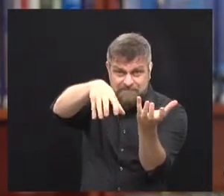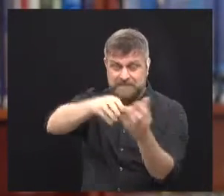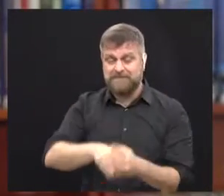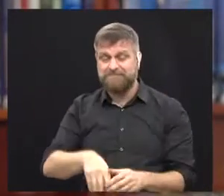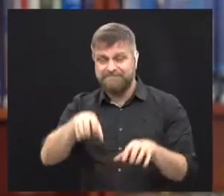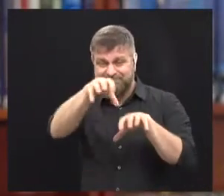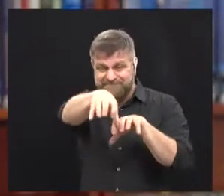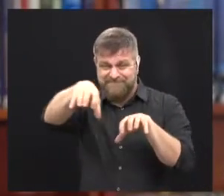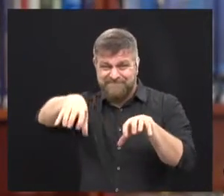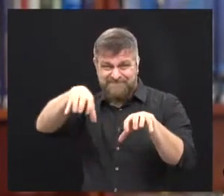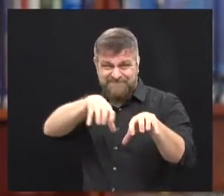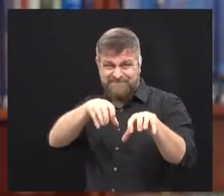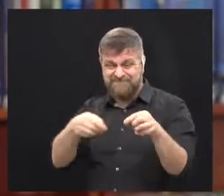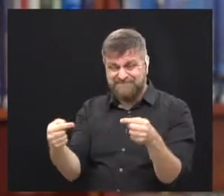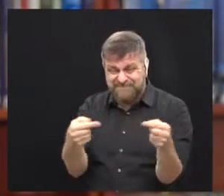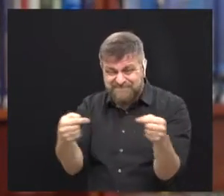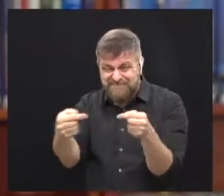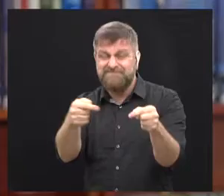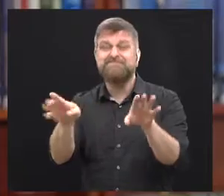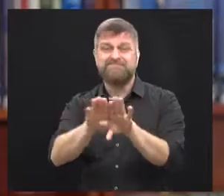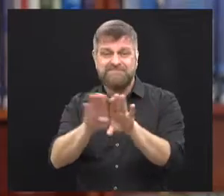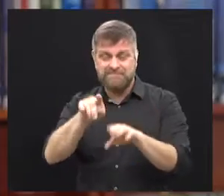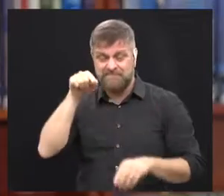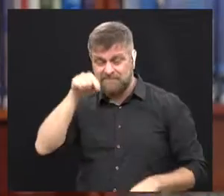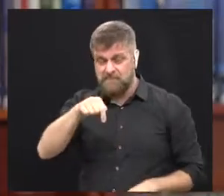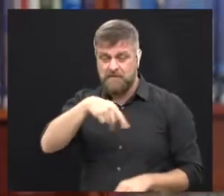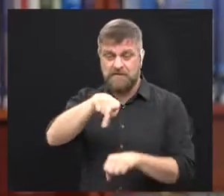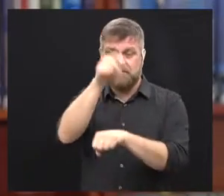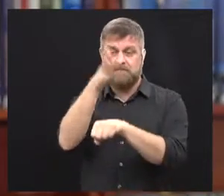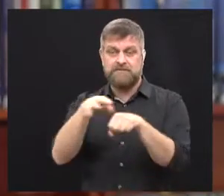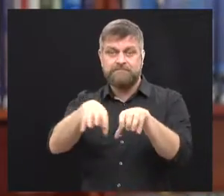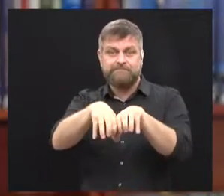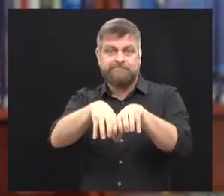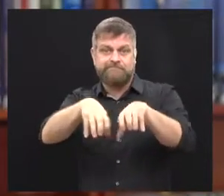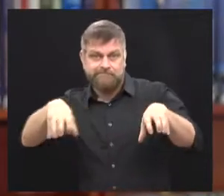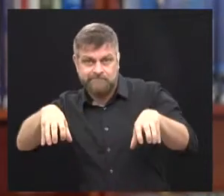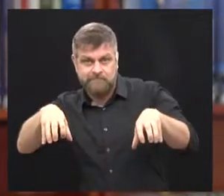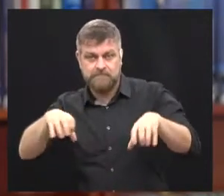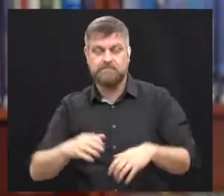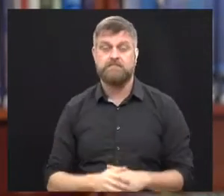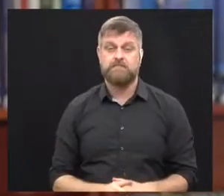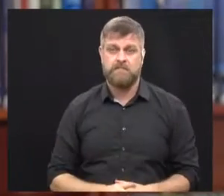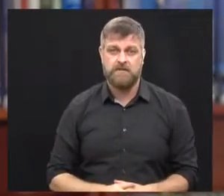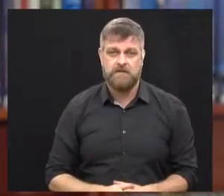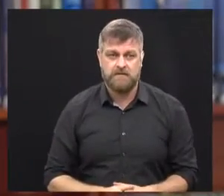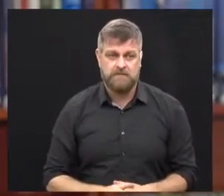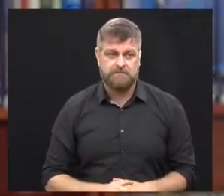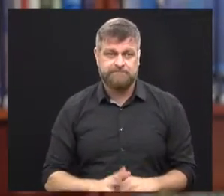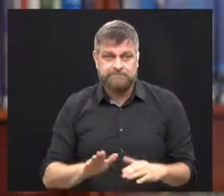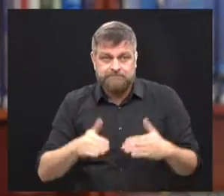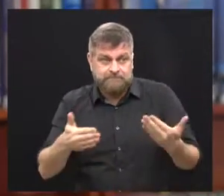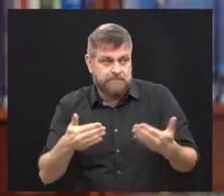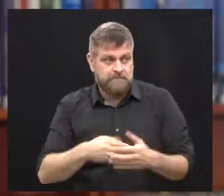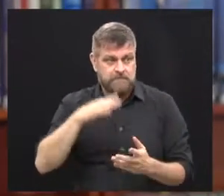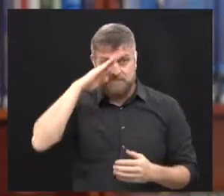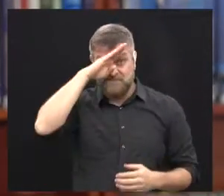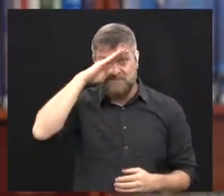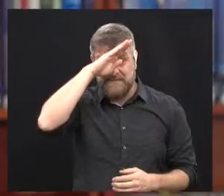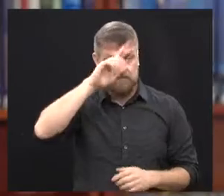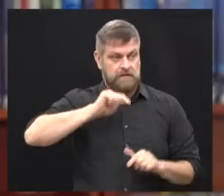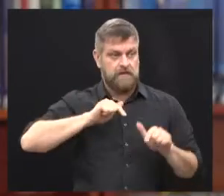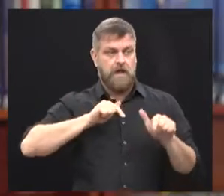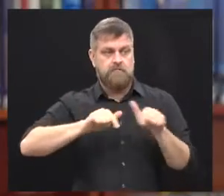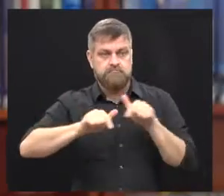fragmentado e encontra um país dividido, de certa maneira. Então, Bolsonaro vai ter que trabalhar com